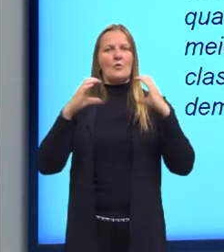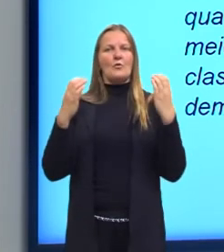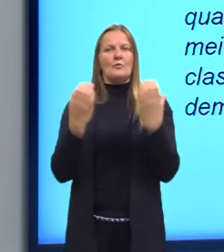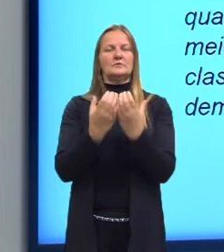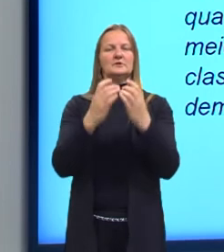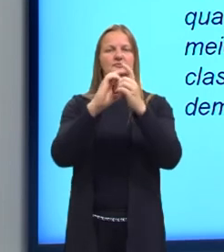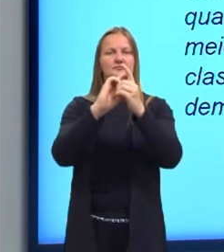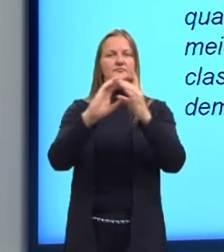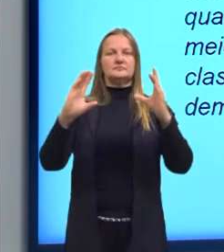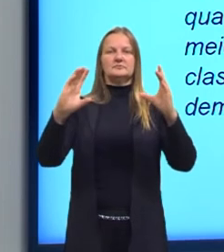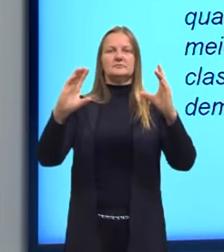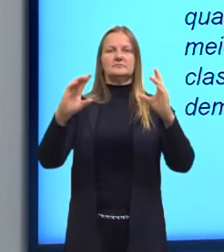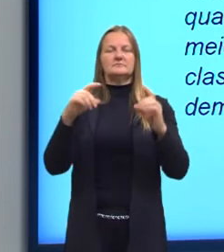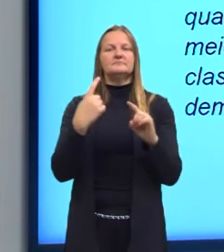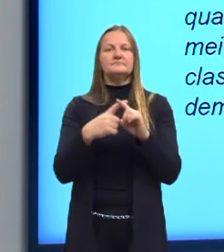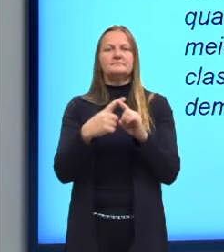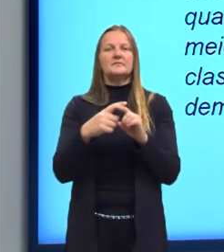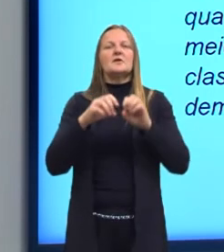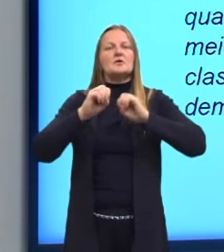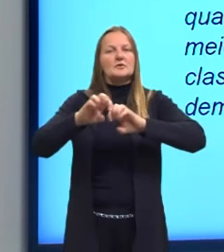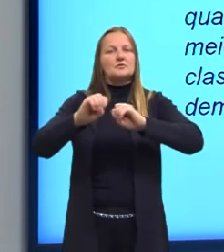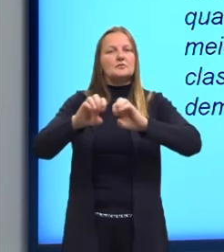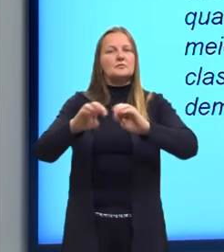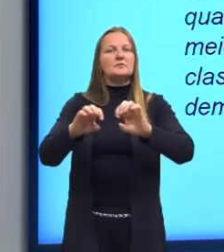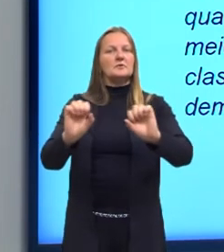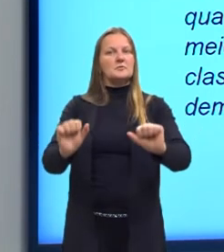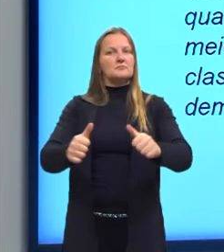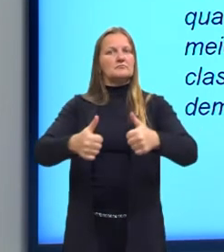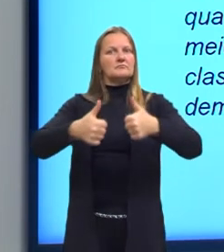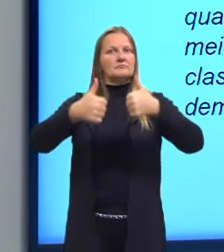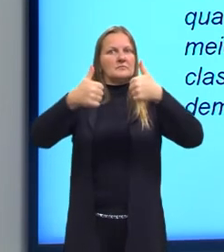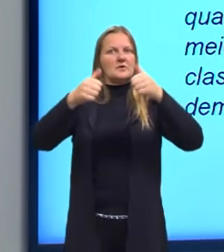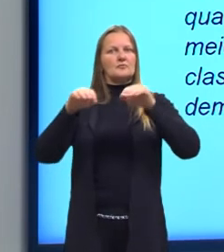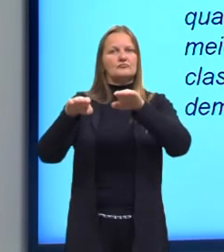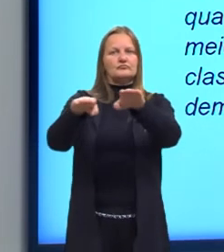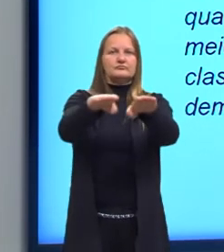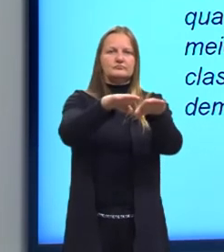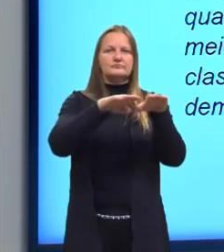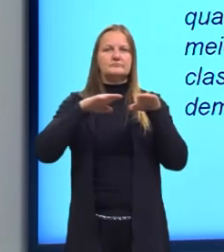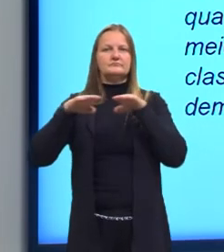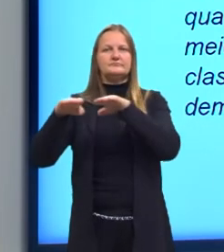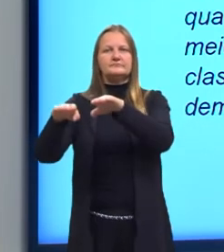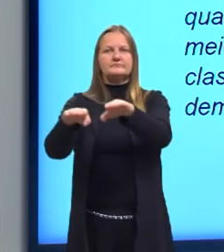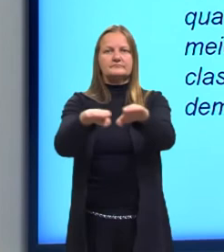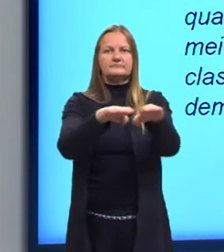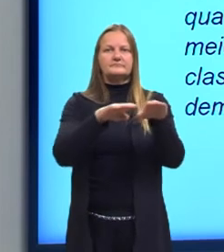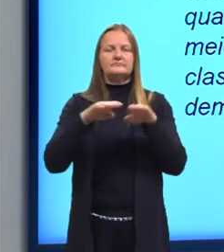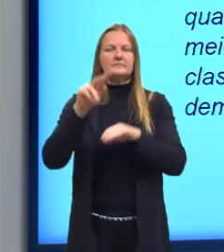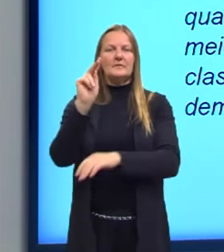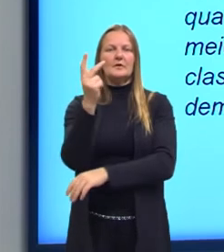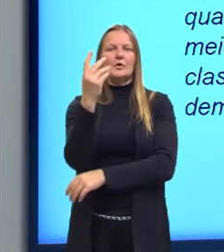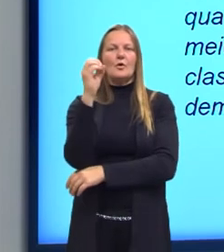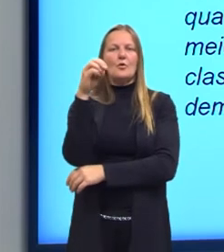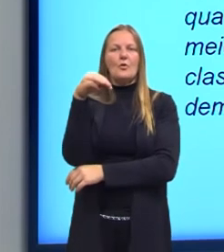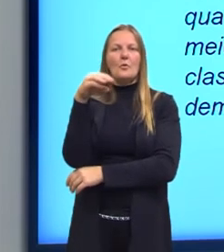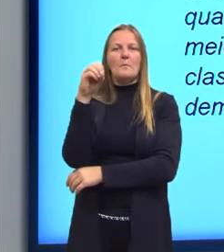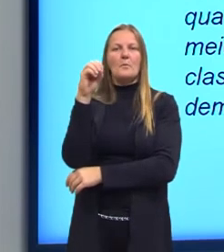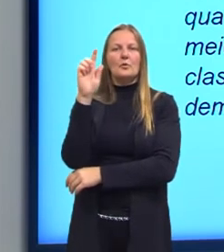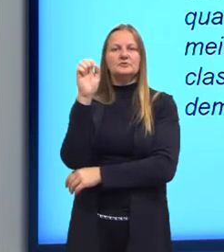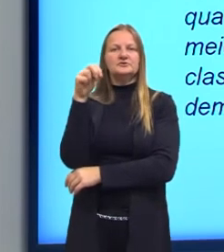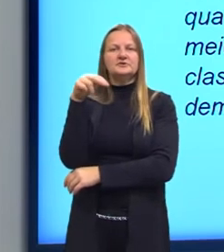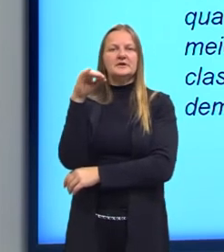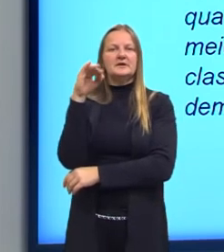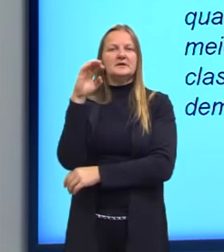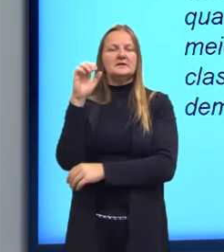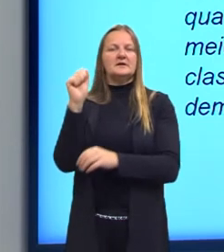democrática e educacionalmente homogênea então como é trabalhada